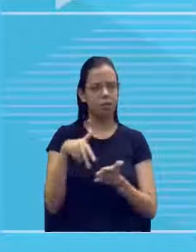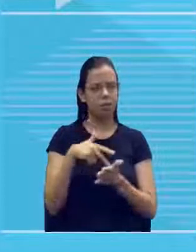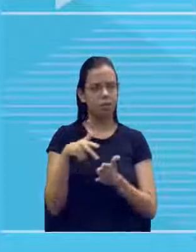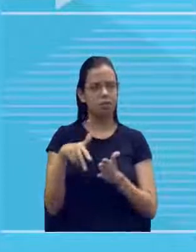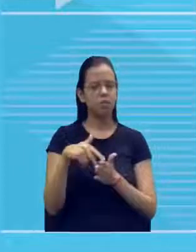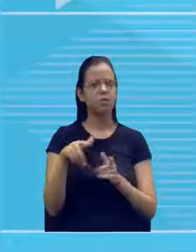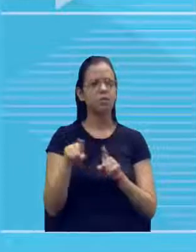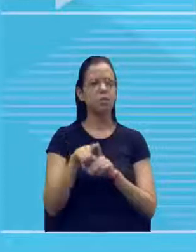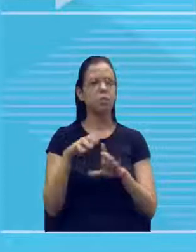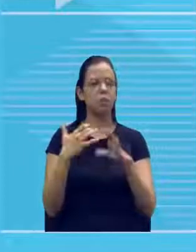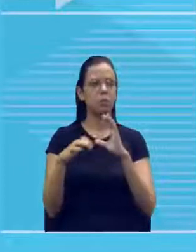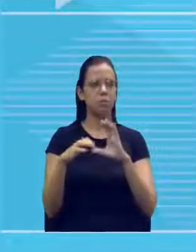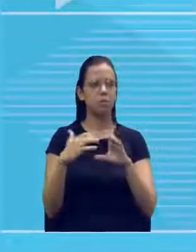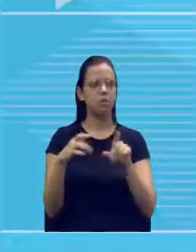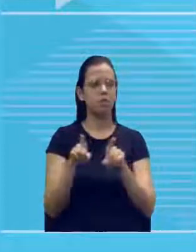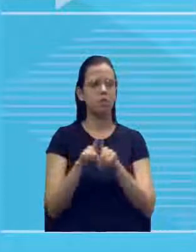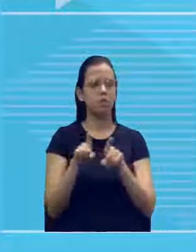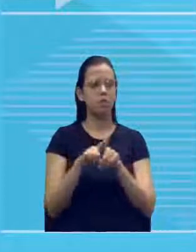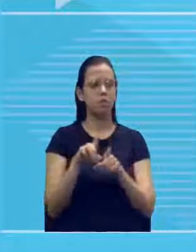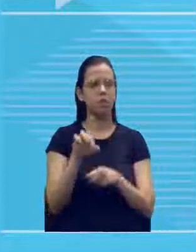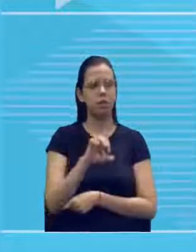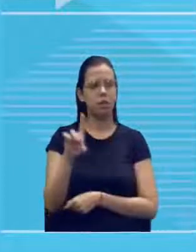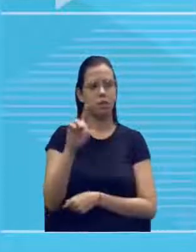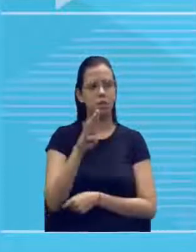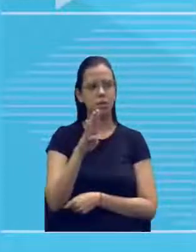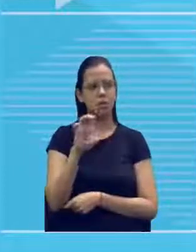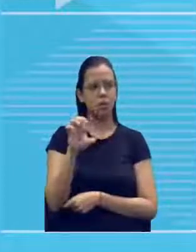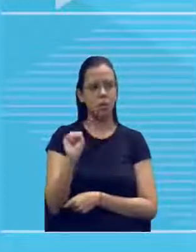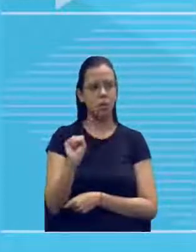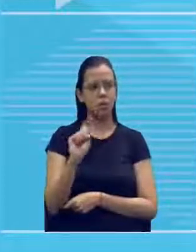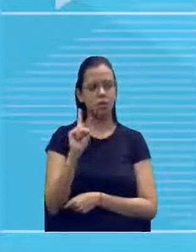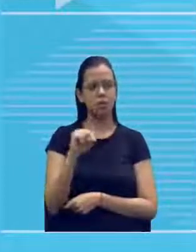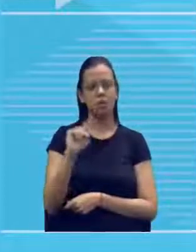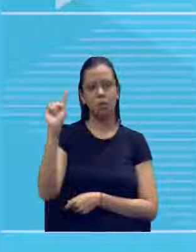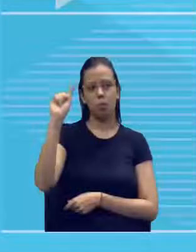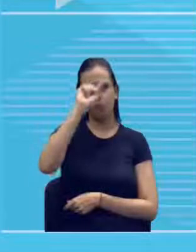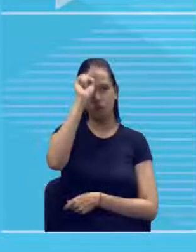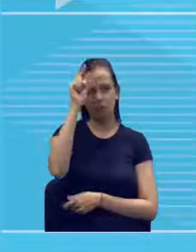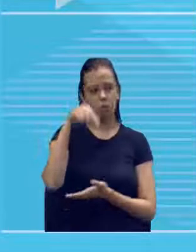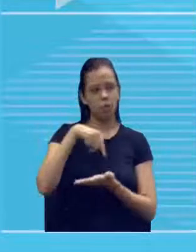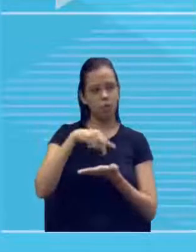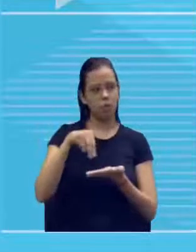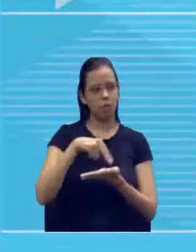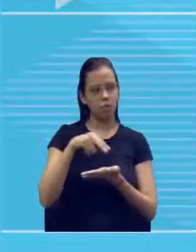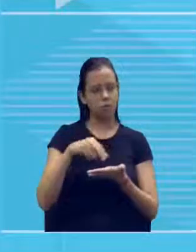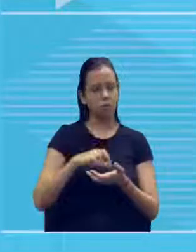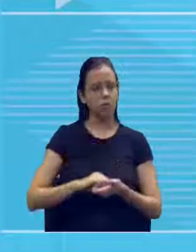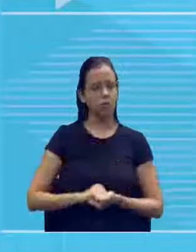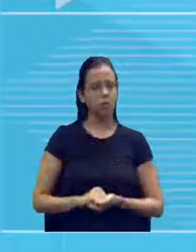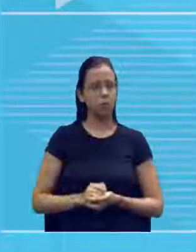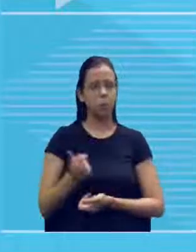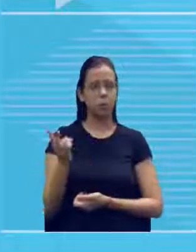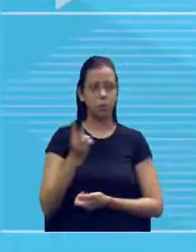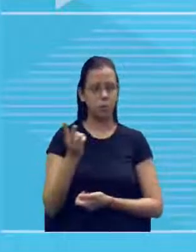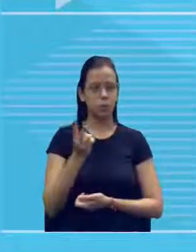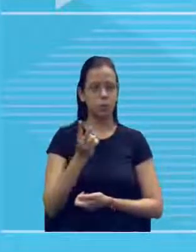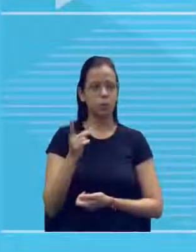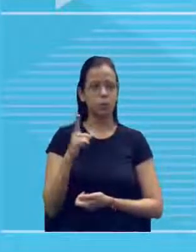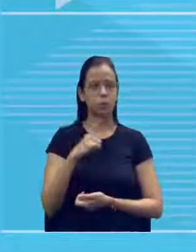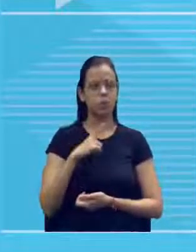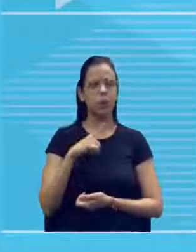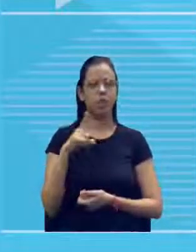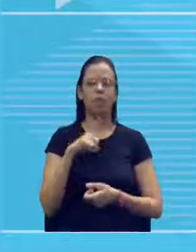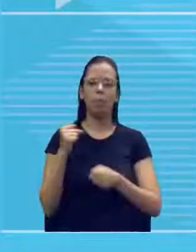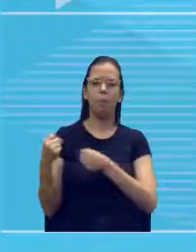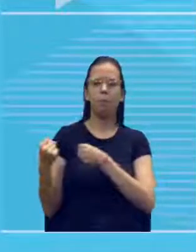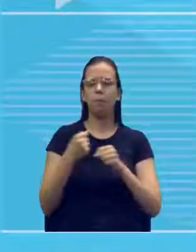música, e o deus Bes, que é considerado o inventor da dança. A ambos era atribuído